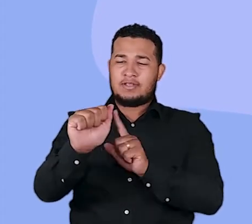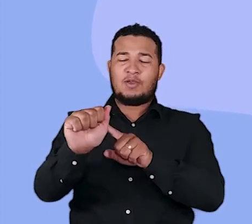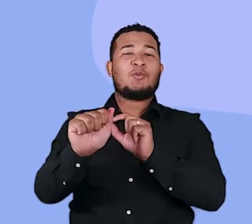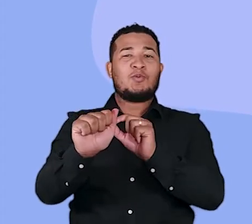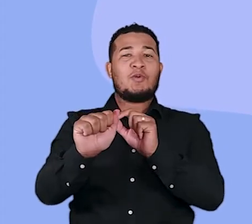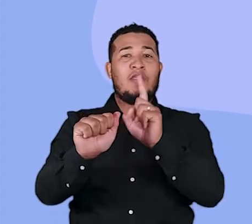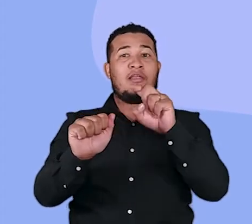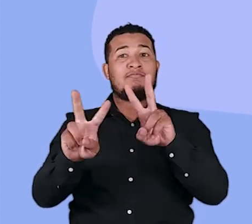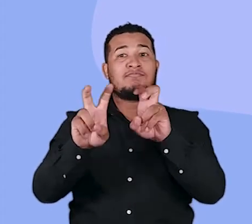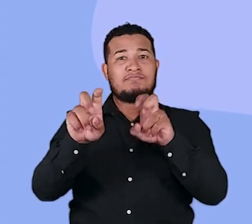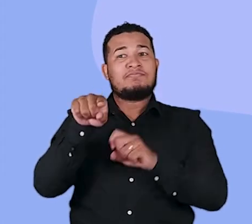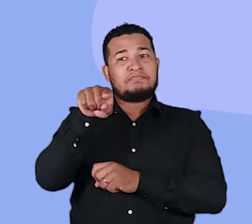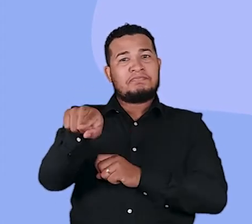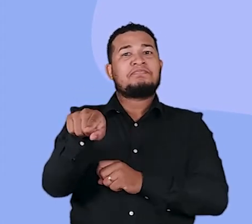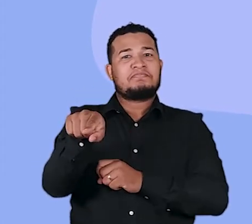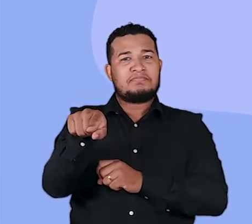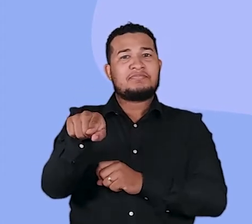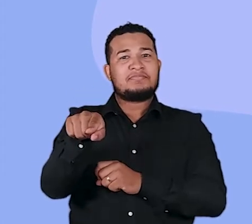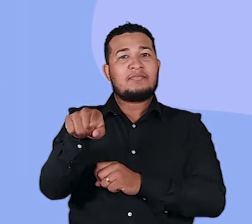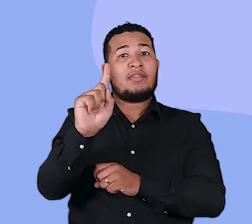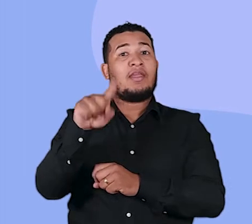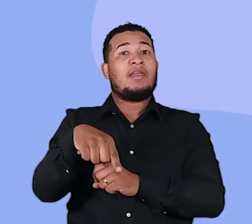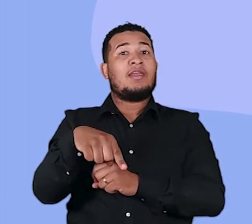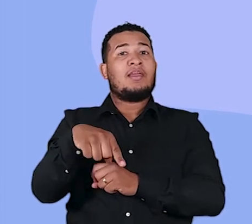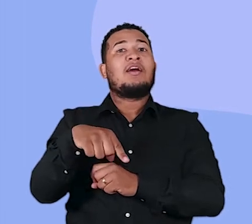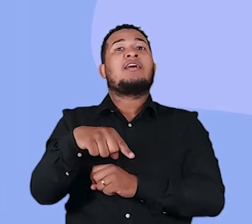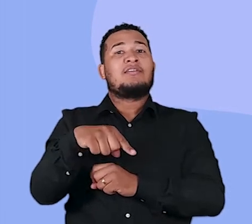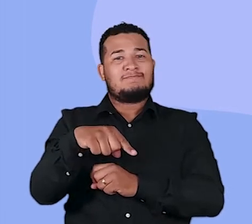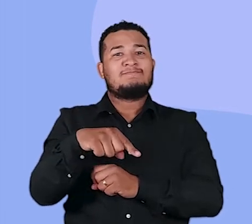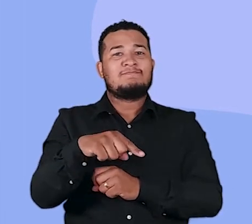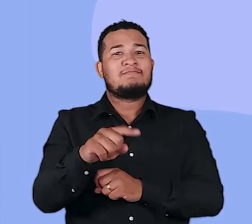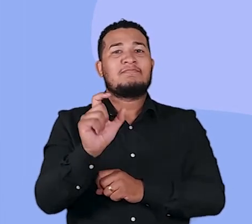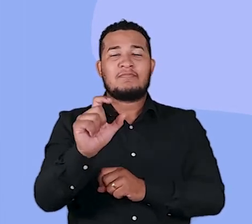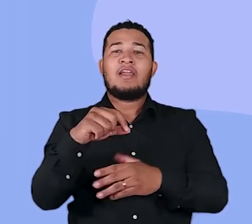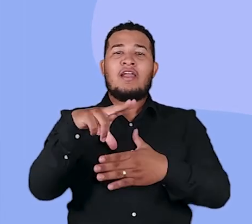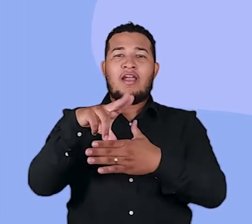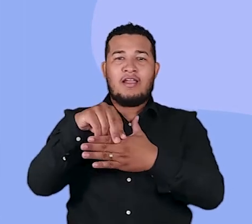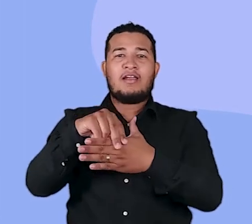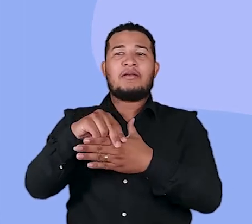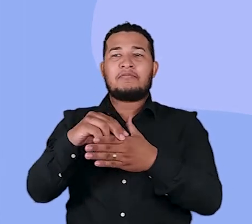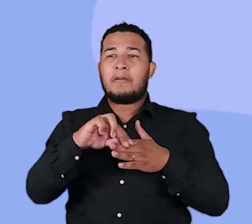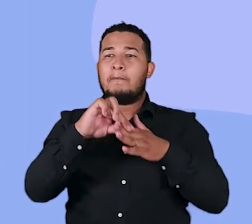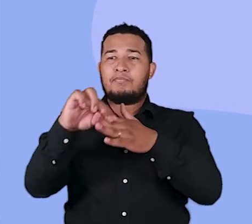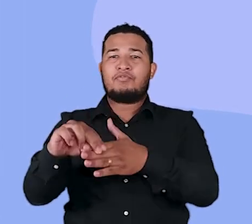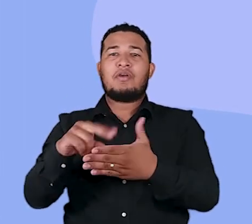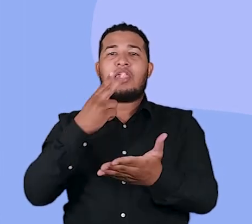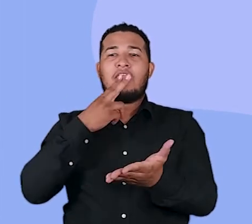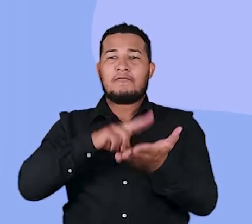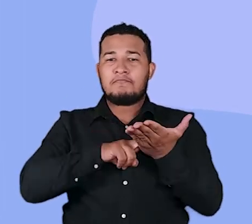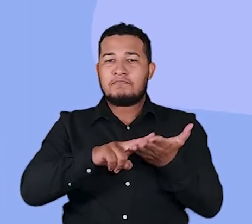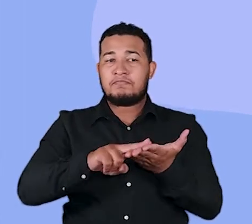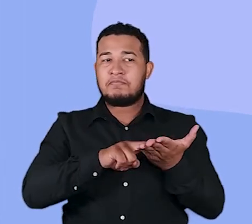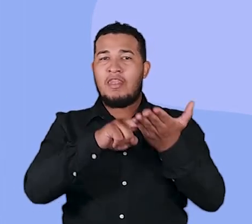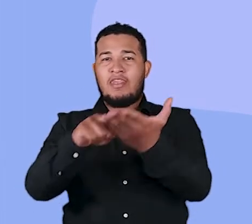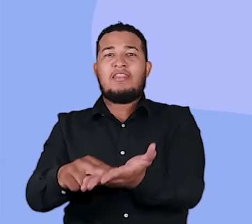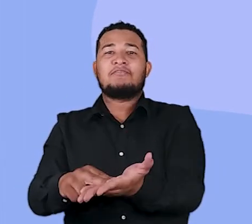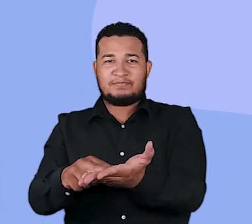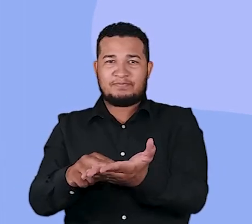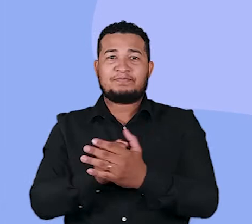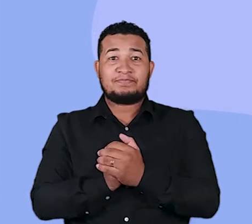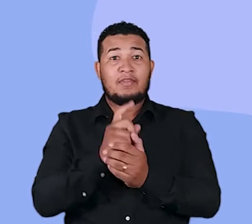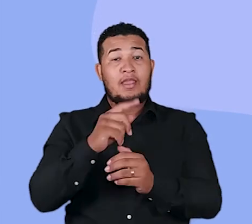desta está se referindo a quem? Está se referindo aí ao termo arquivar a correspondência. Isso aí é